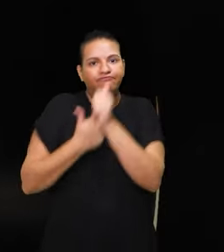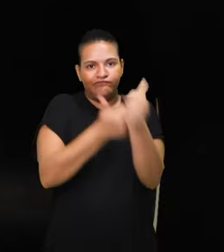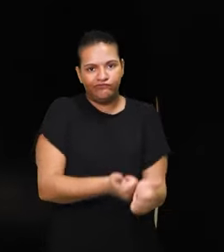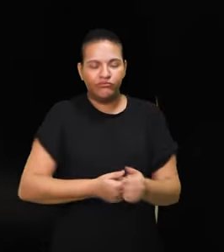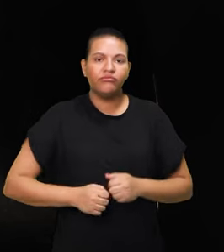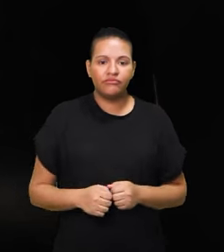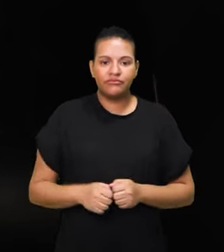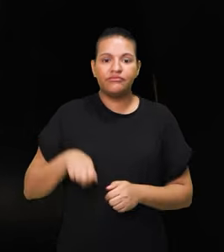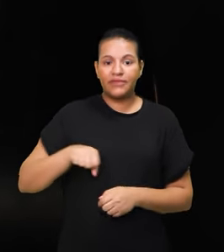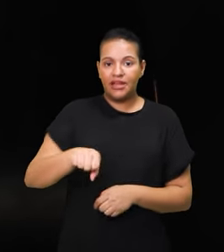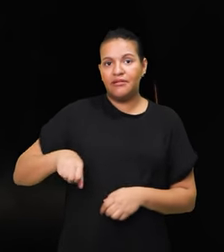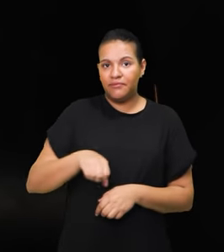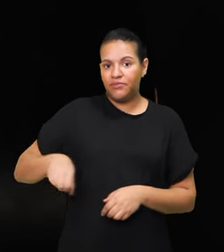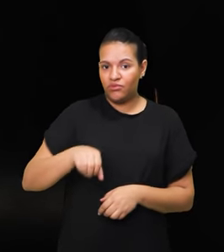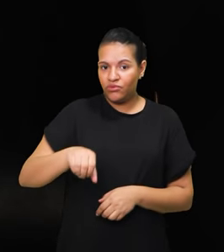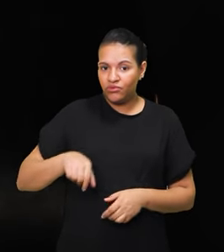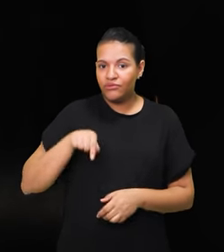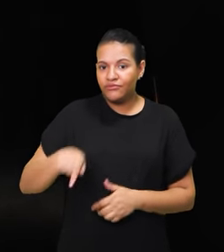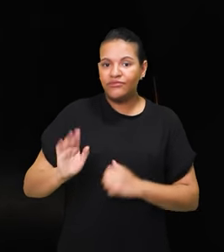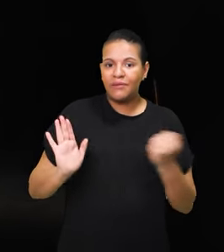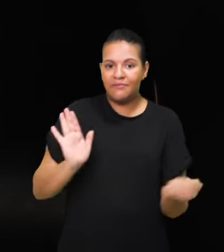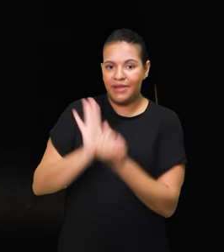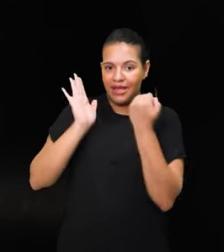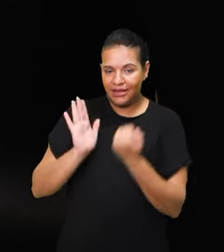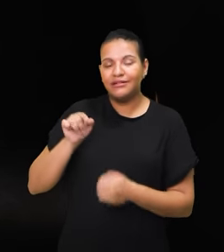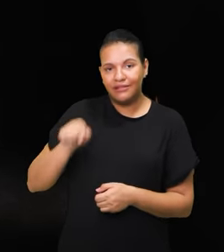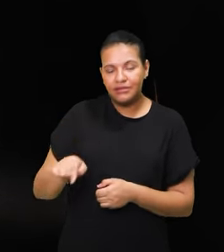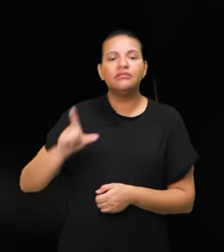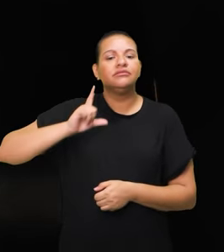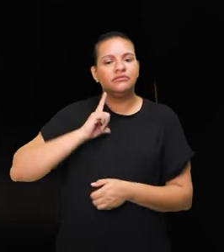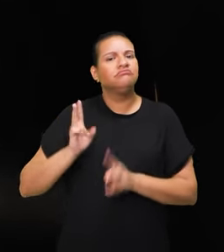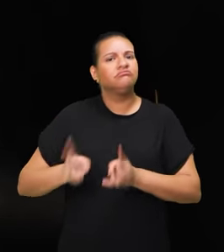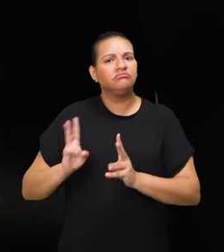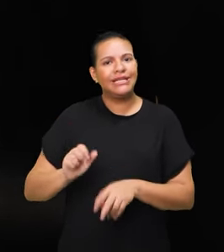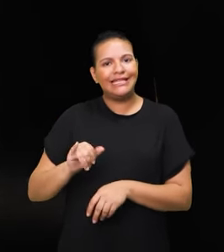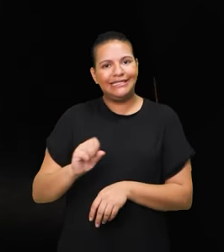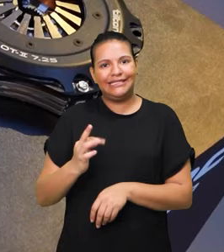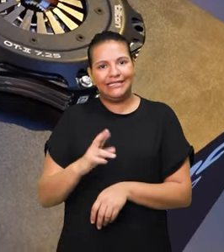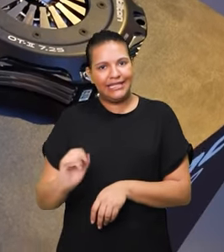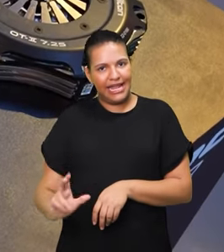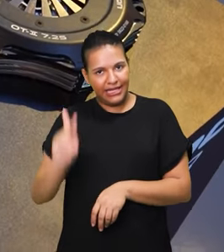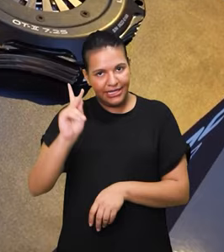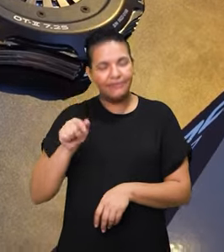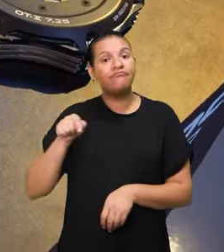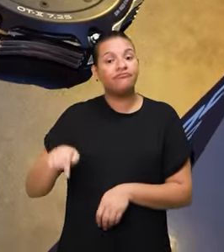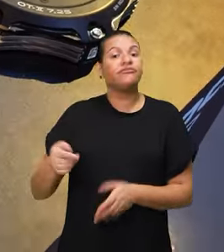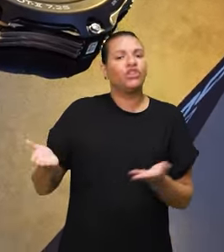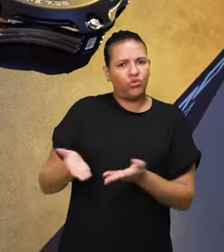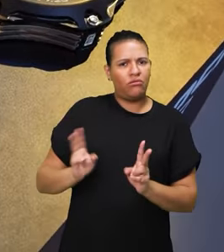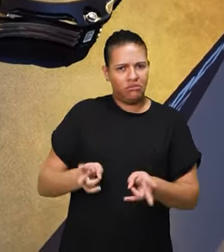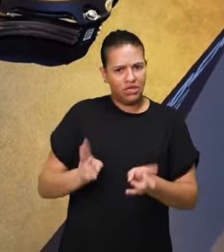seguir essa tendência o câmbio é um câmbio da Extra que també seis marchas sequencial xtk